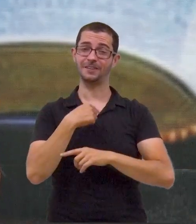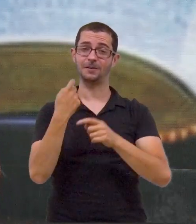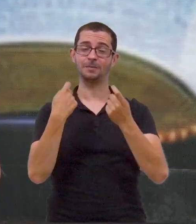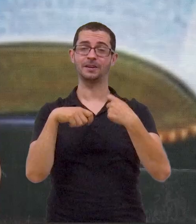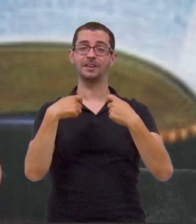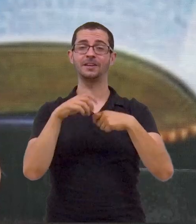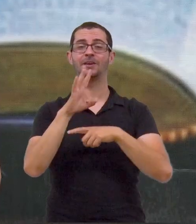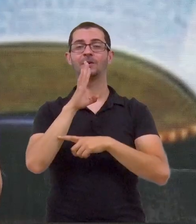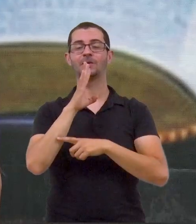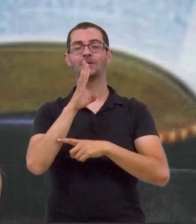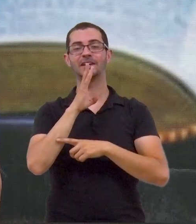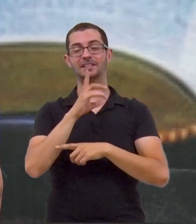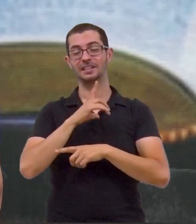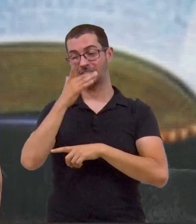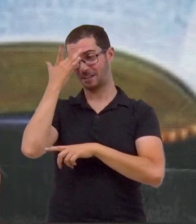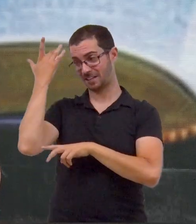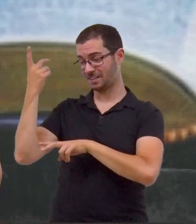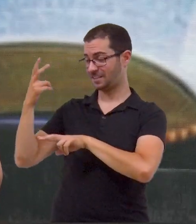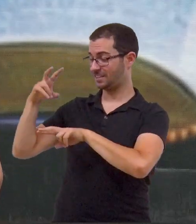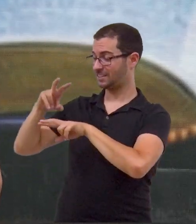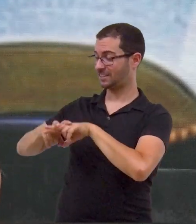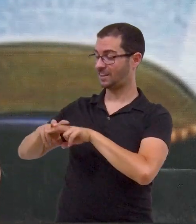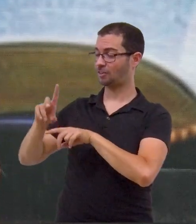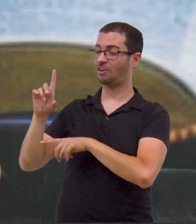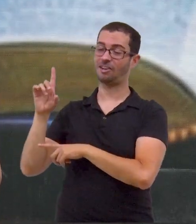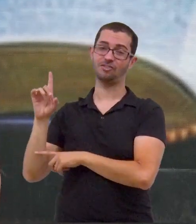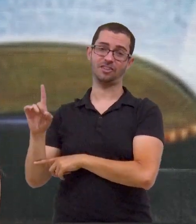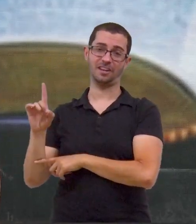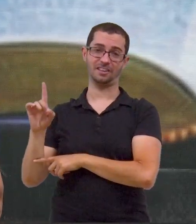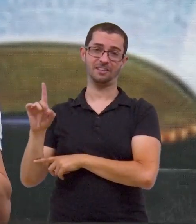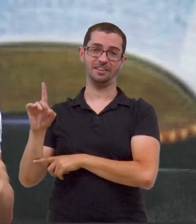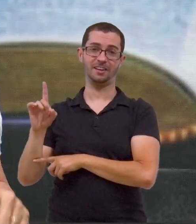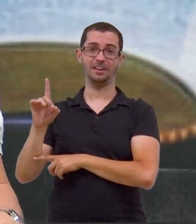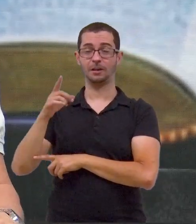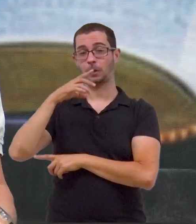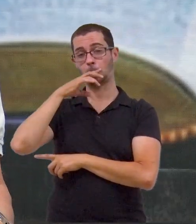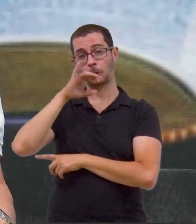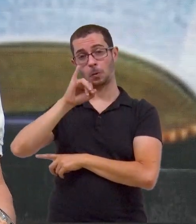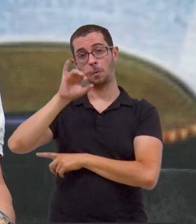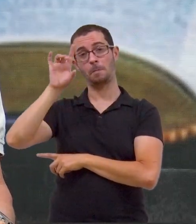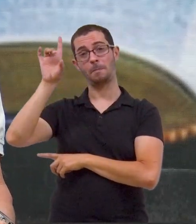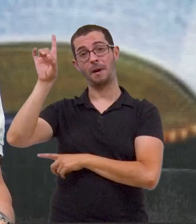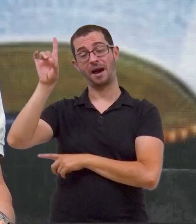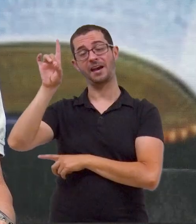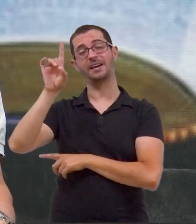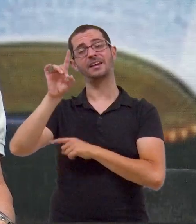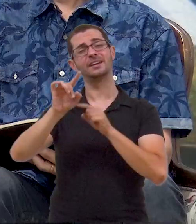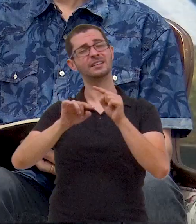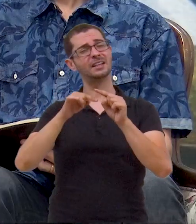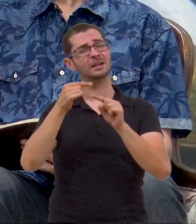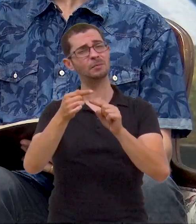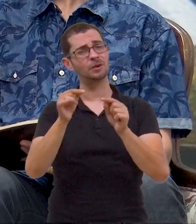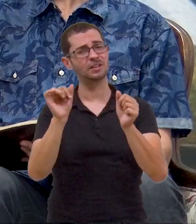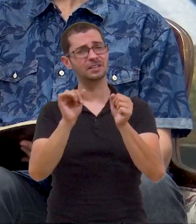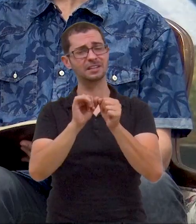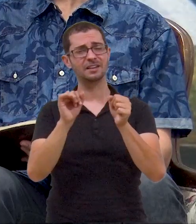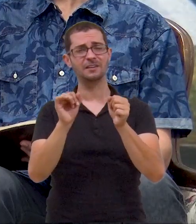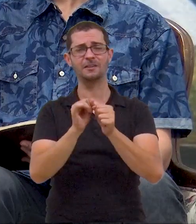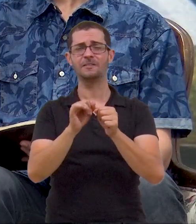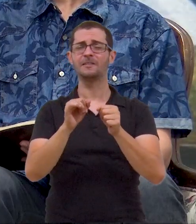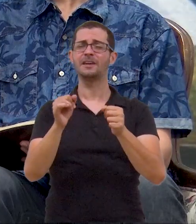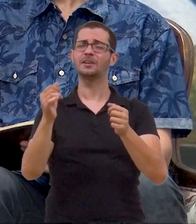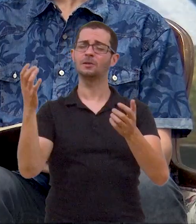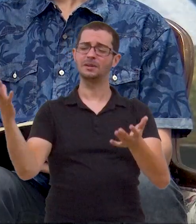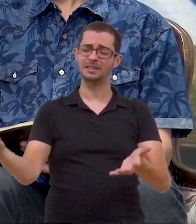que está assentado à direita do Pai, depois de ter feito uma tão